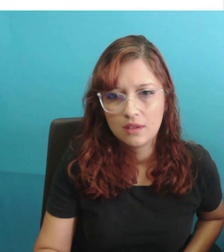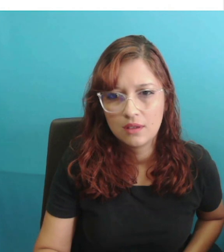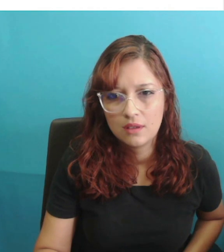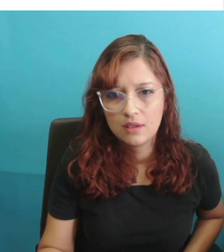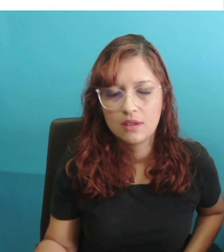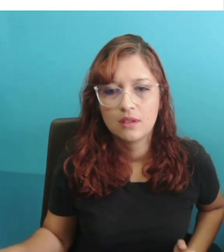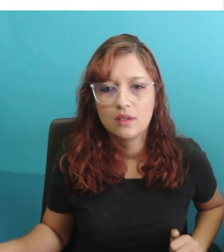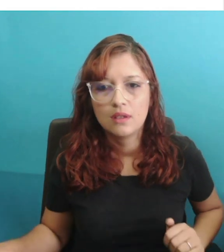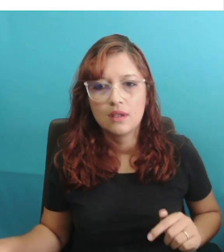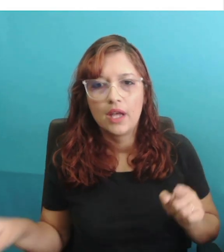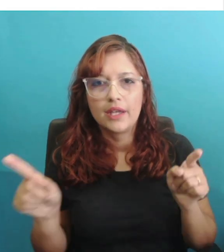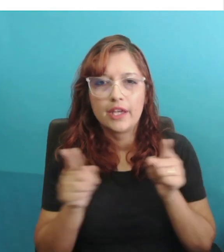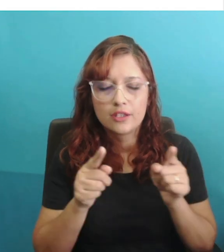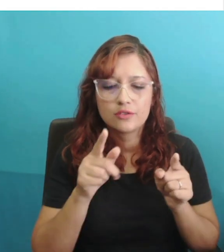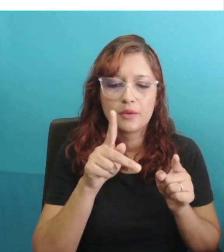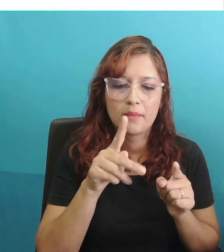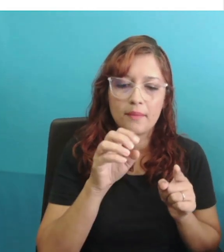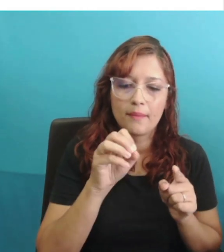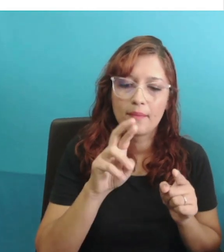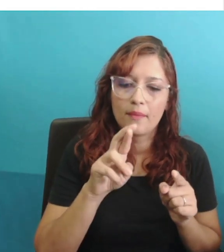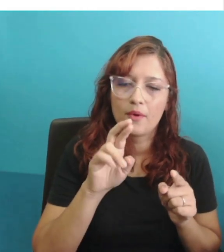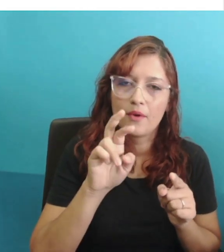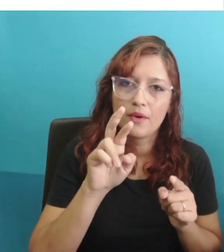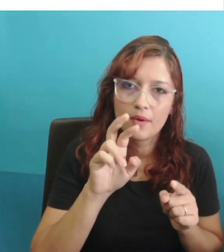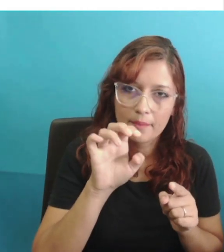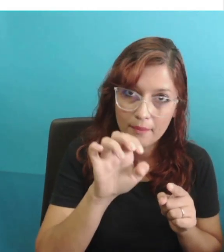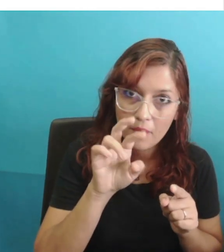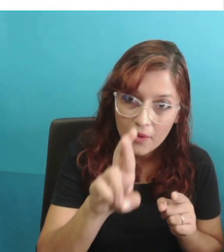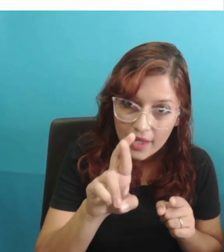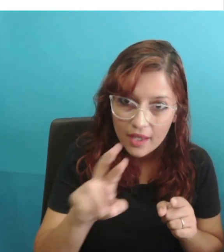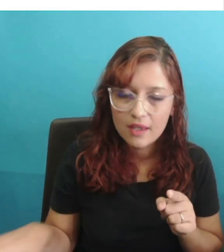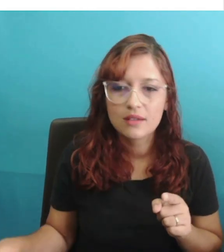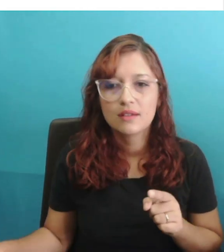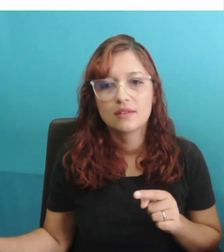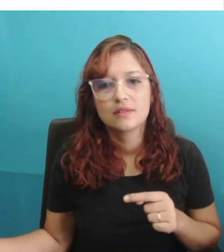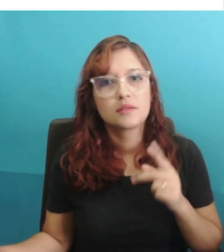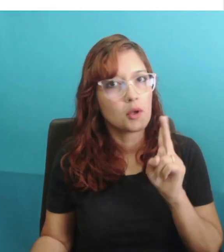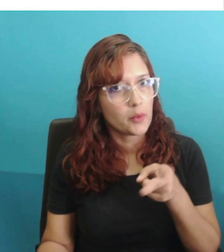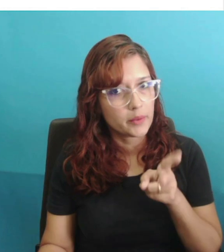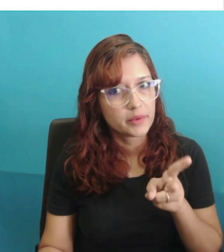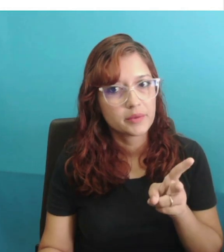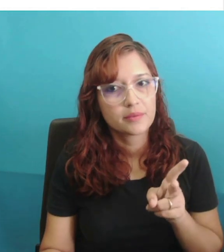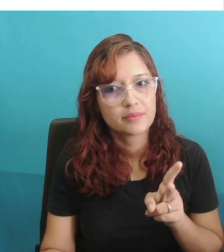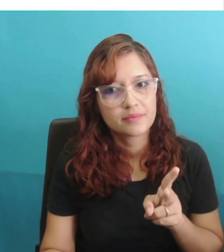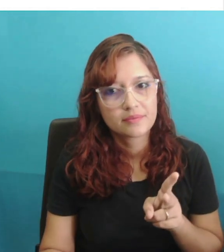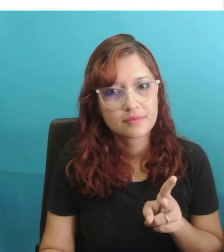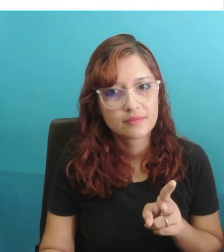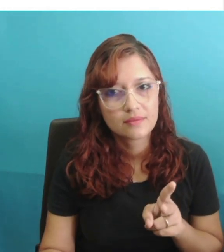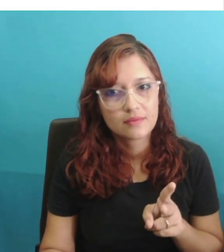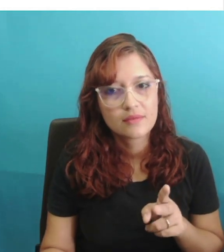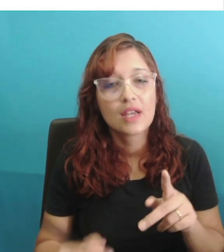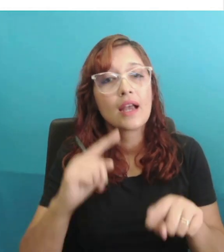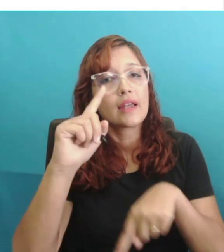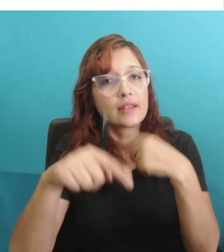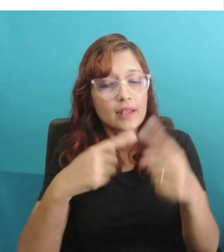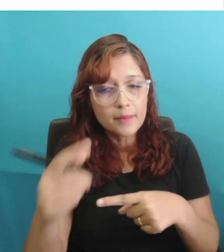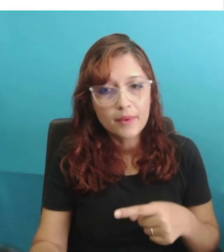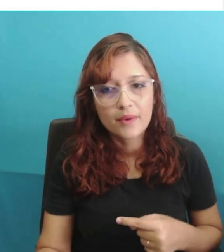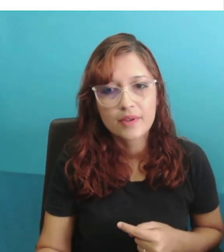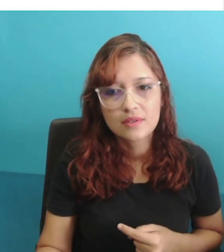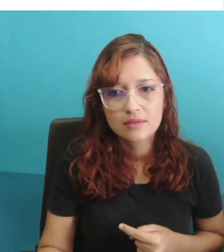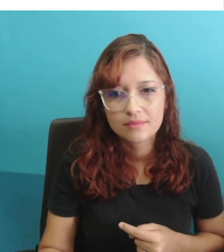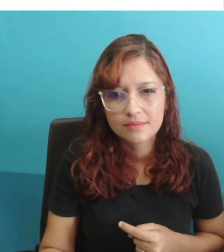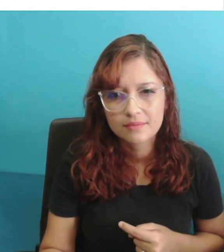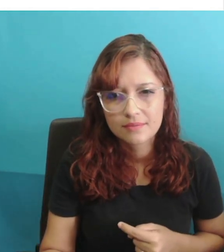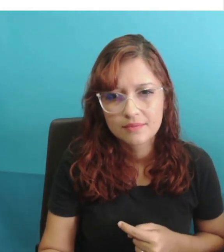passou a ser falado poer, foi reduzido, e continuou